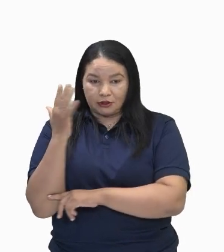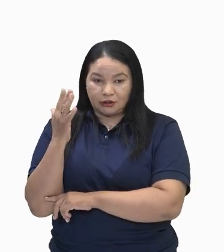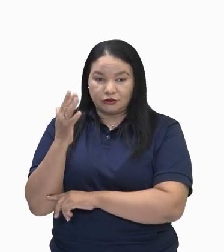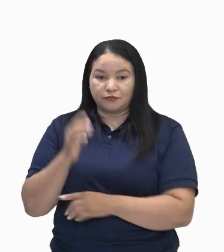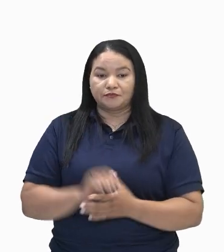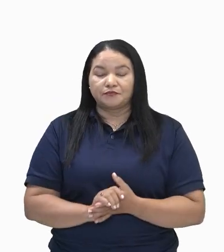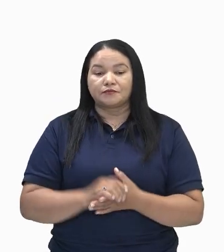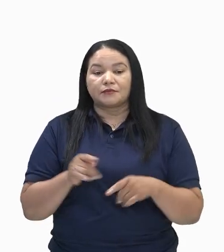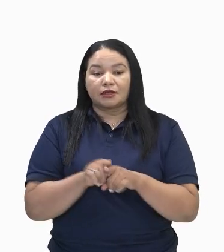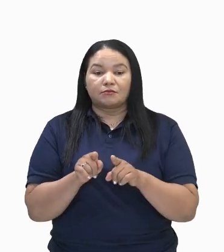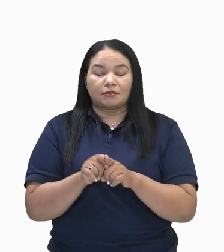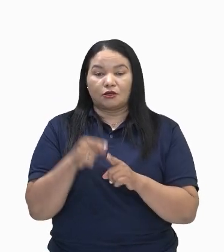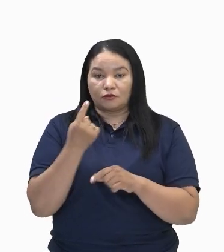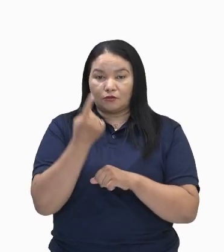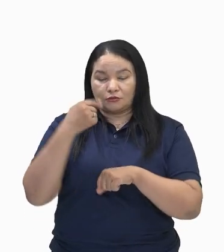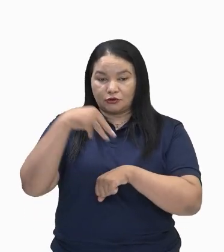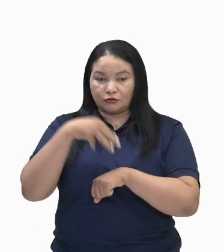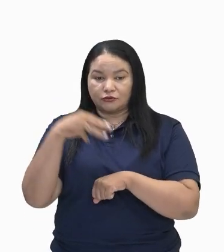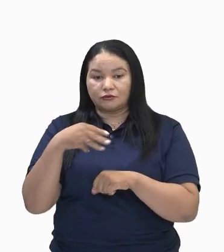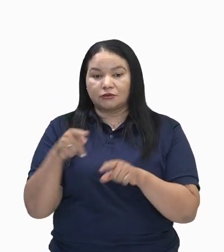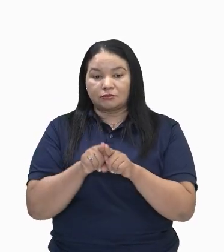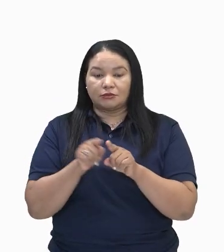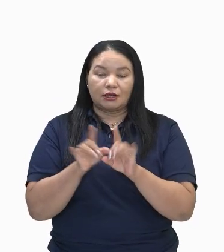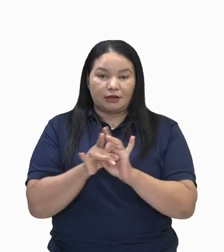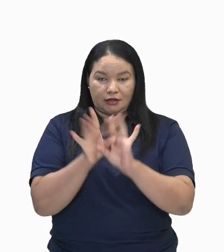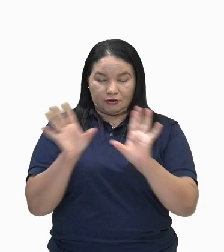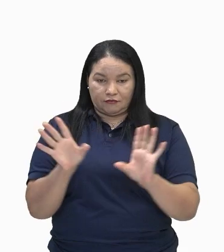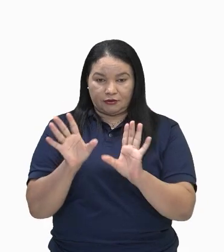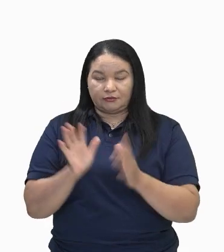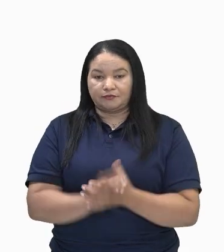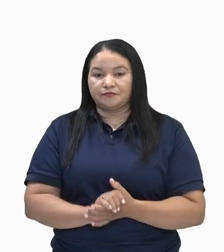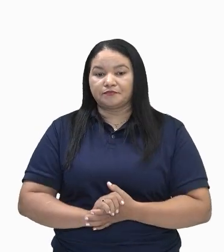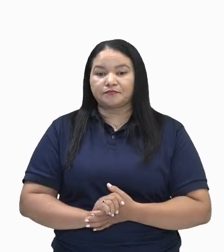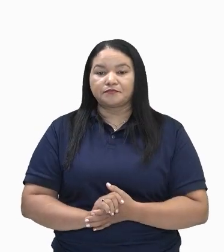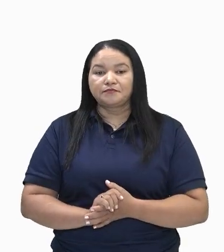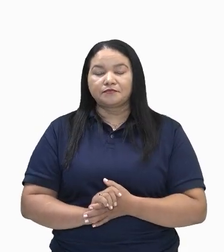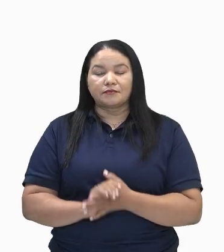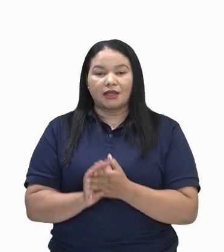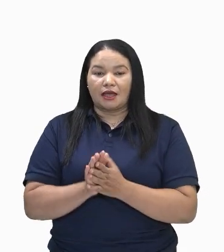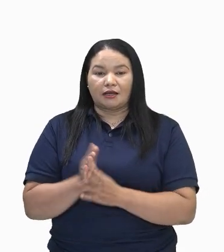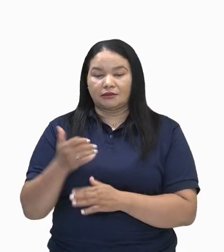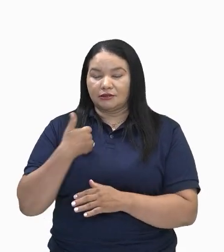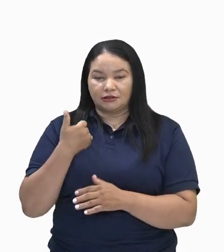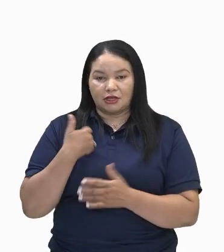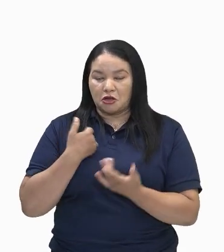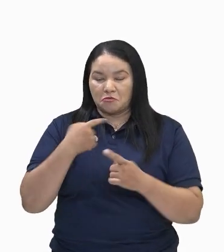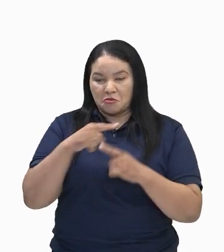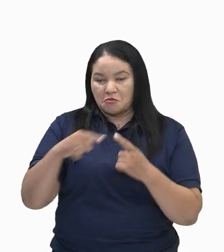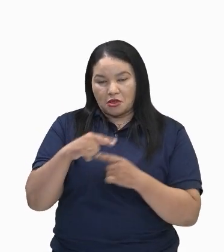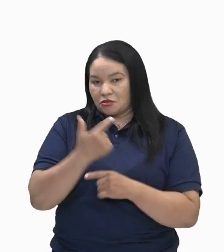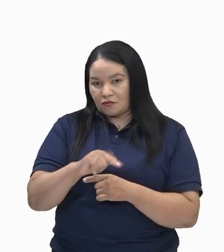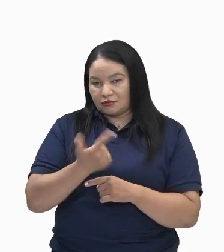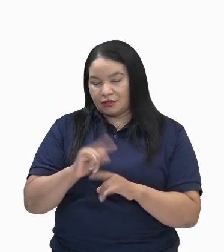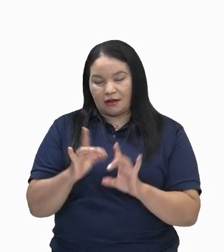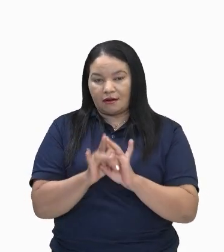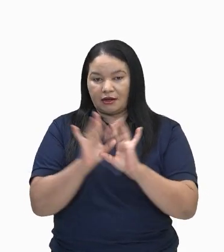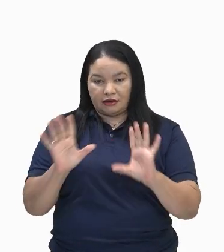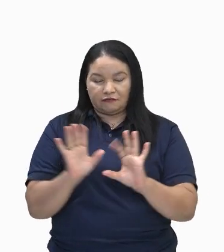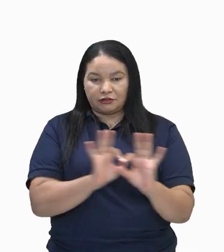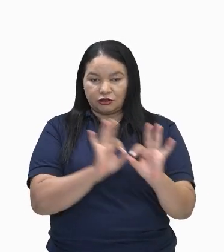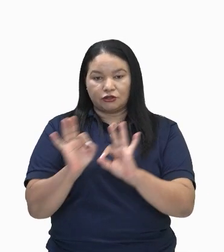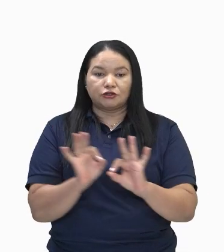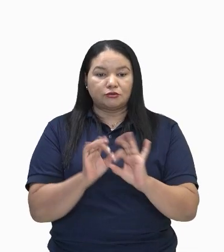Tem a duração de 1 minuto e tem a classificação livre, ou seja, não existe restrição etária de indicação